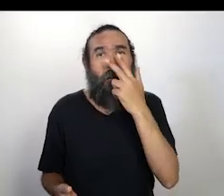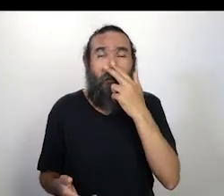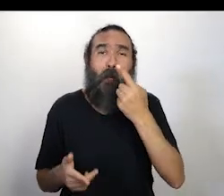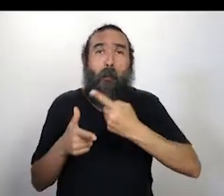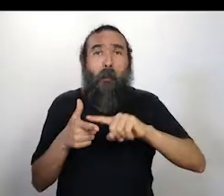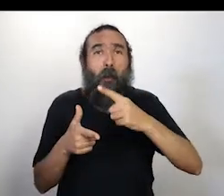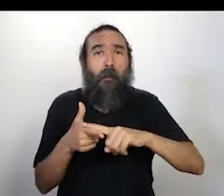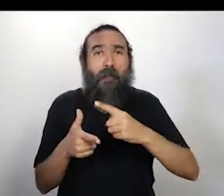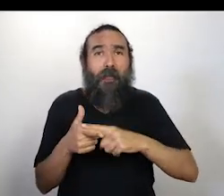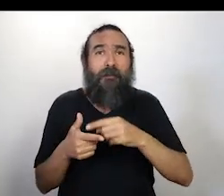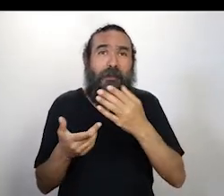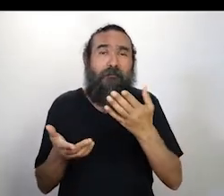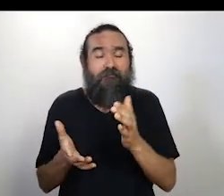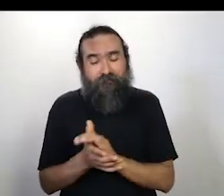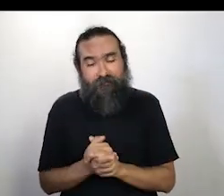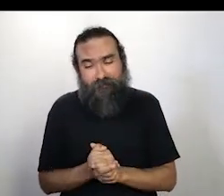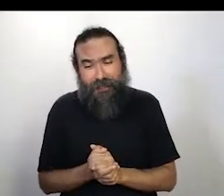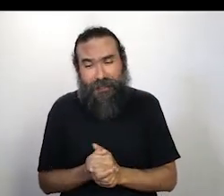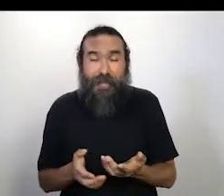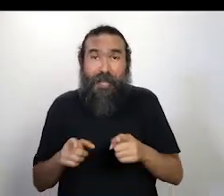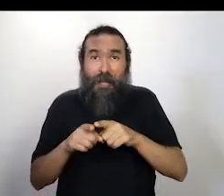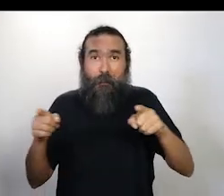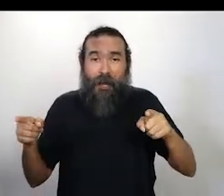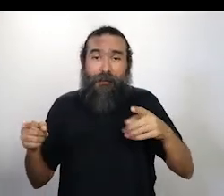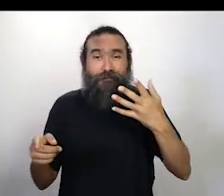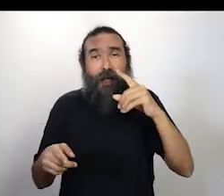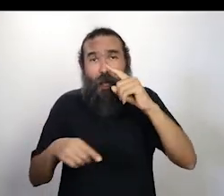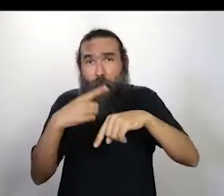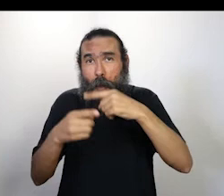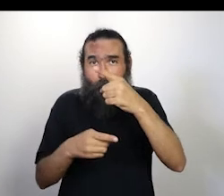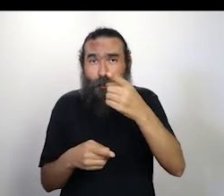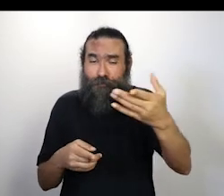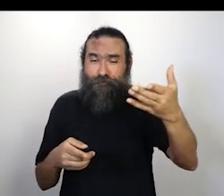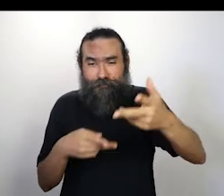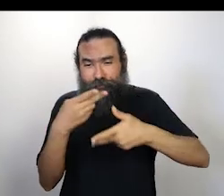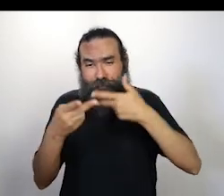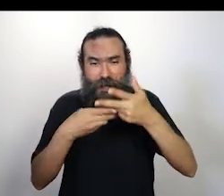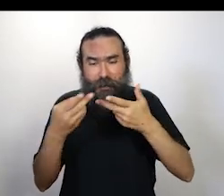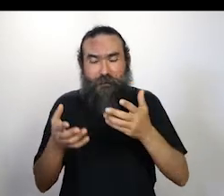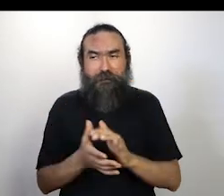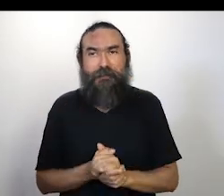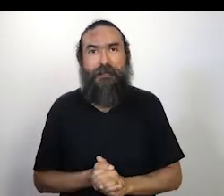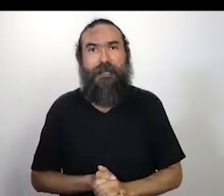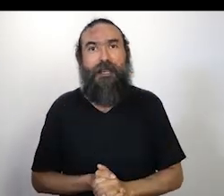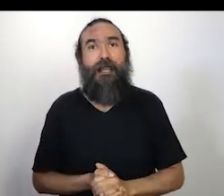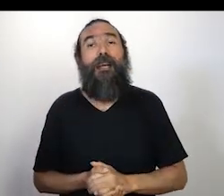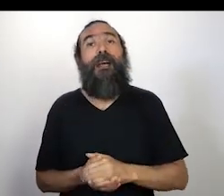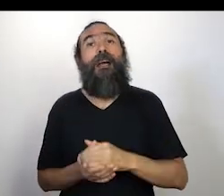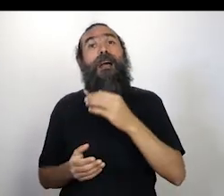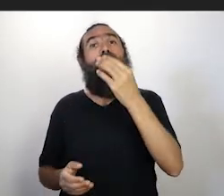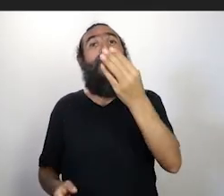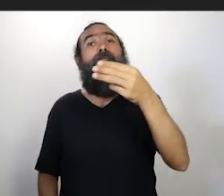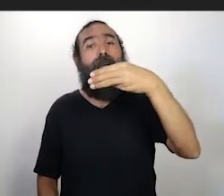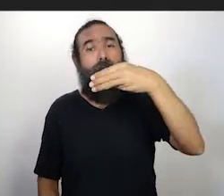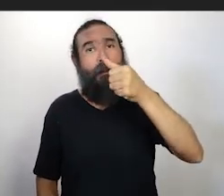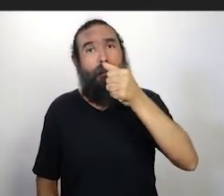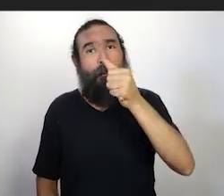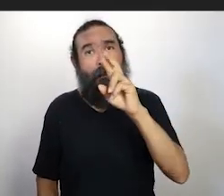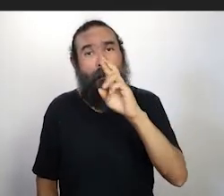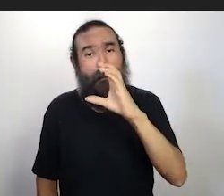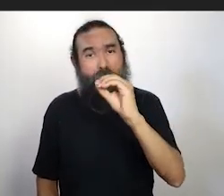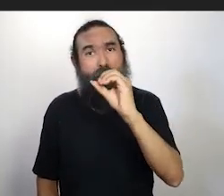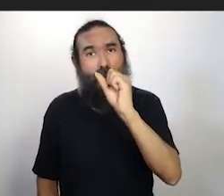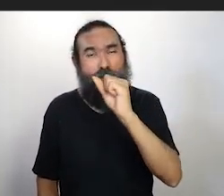A Zica está com um probleminha, mas a gente pode seguir. Daqui a pouco ela entra novamente. Uhum. O Marcos,